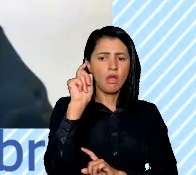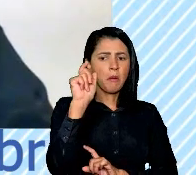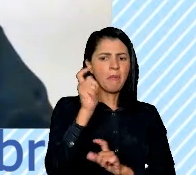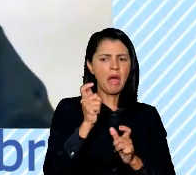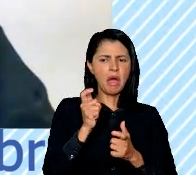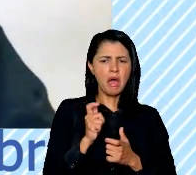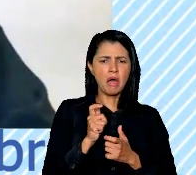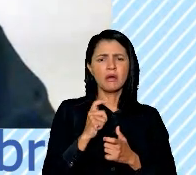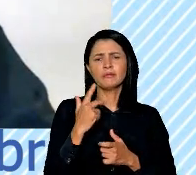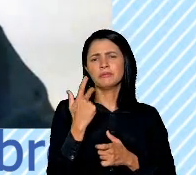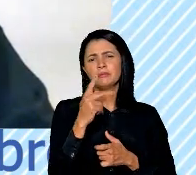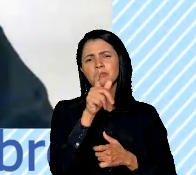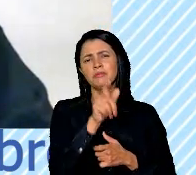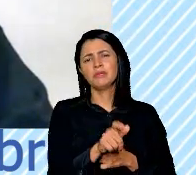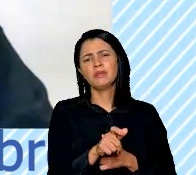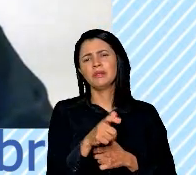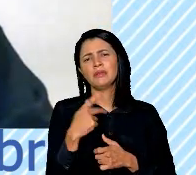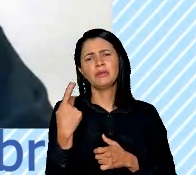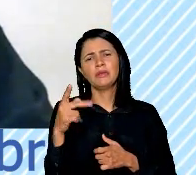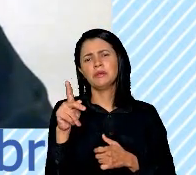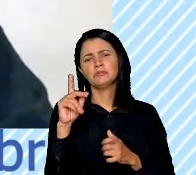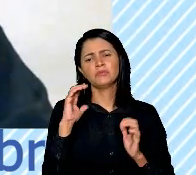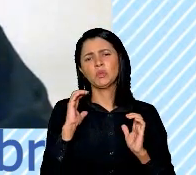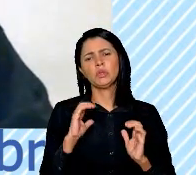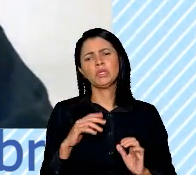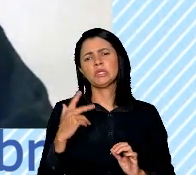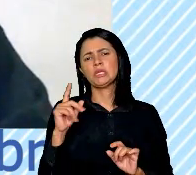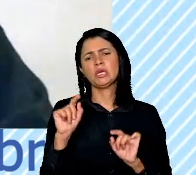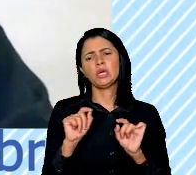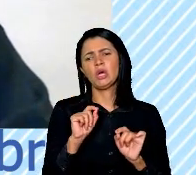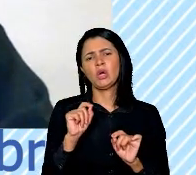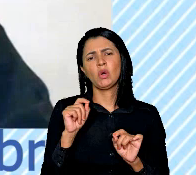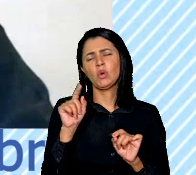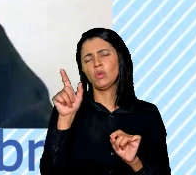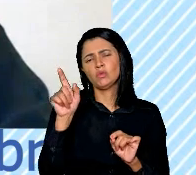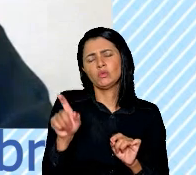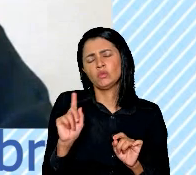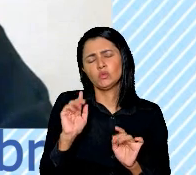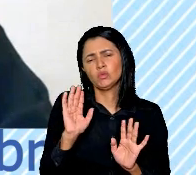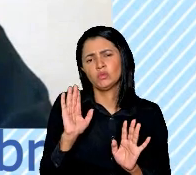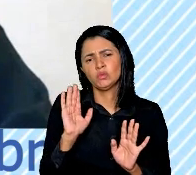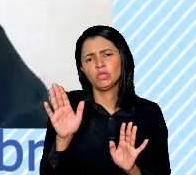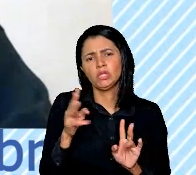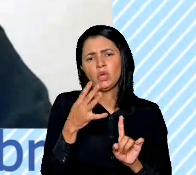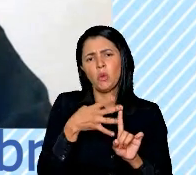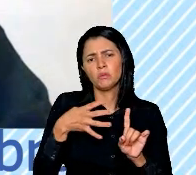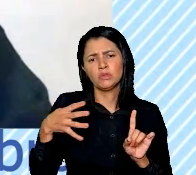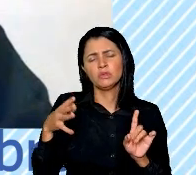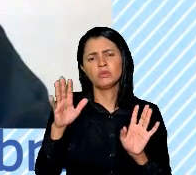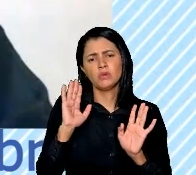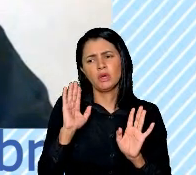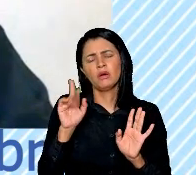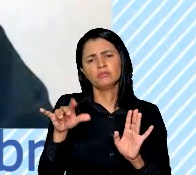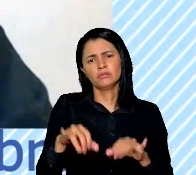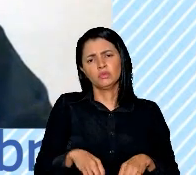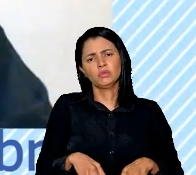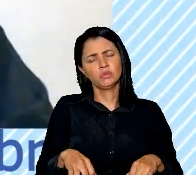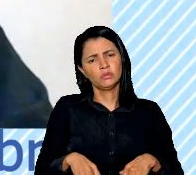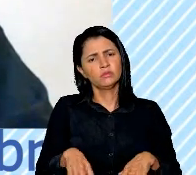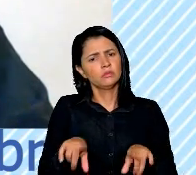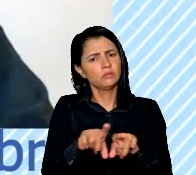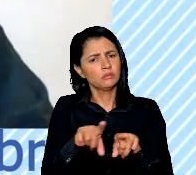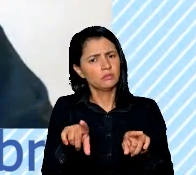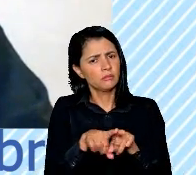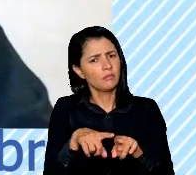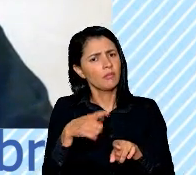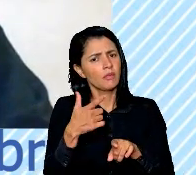pela sua simples condição de homossexual, e também,